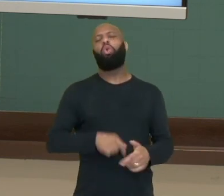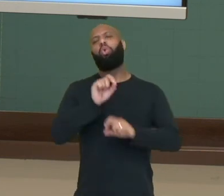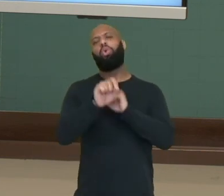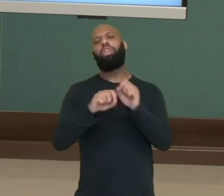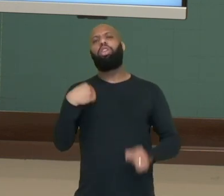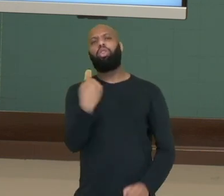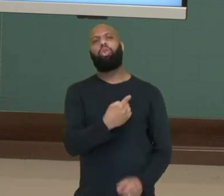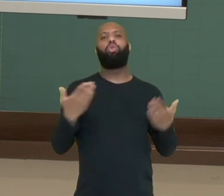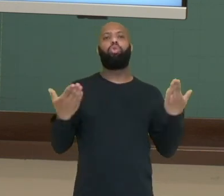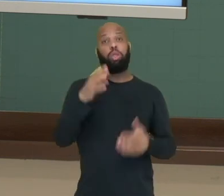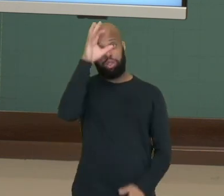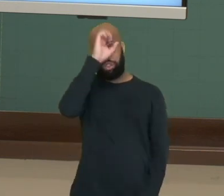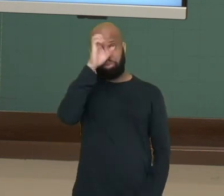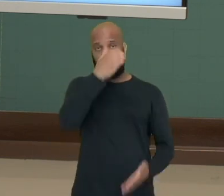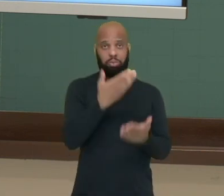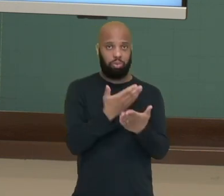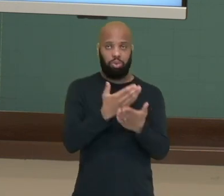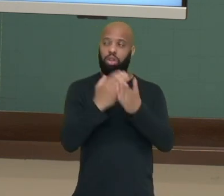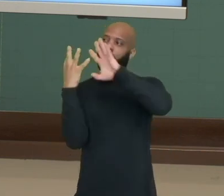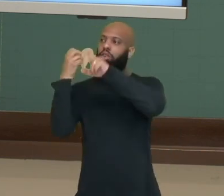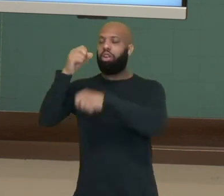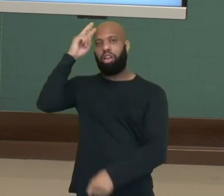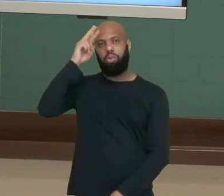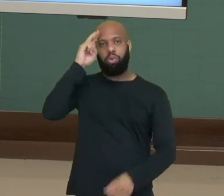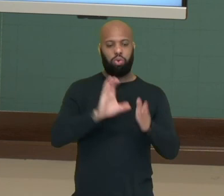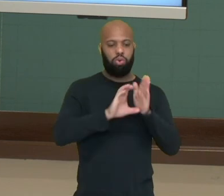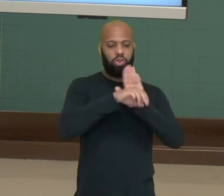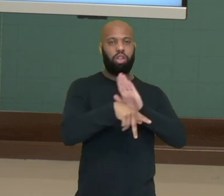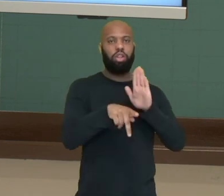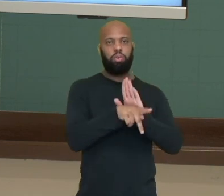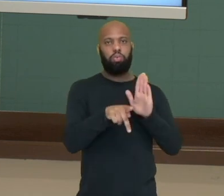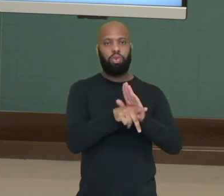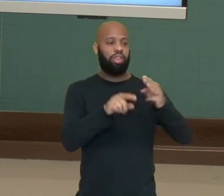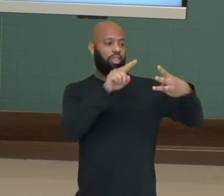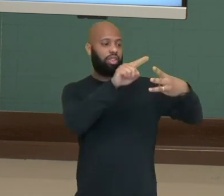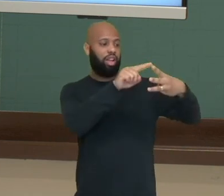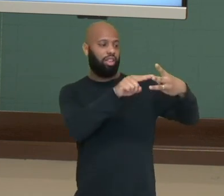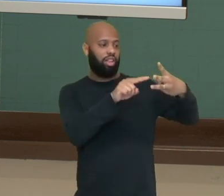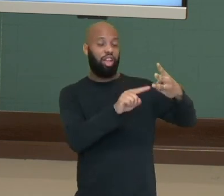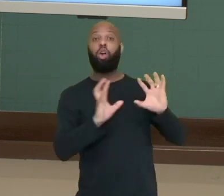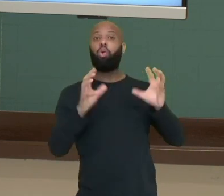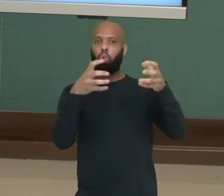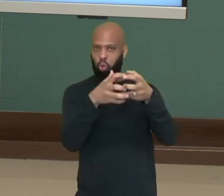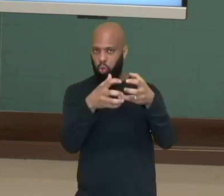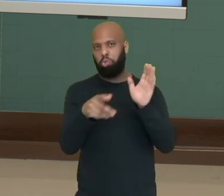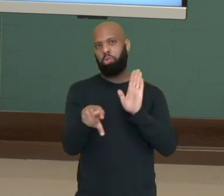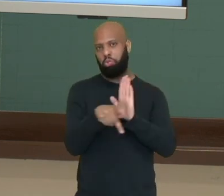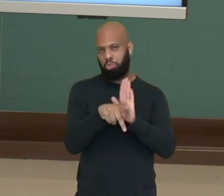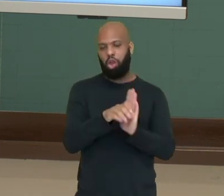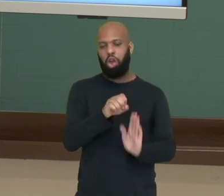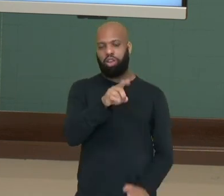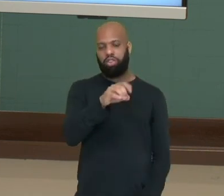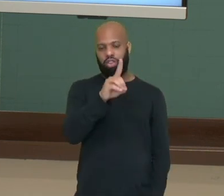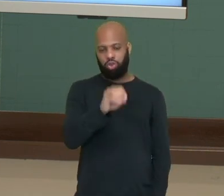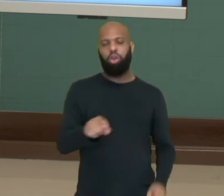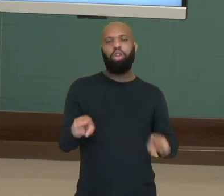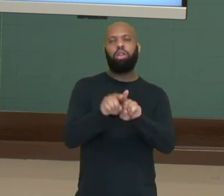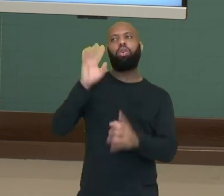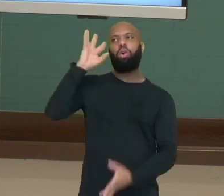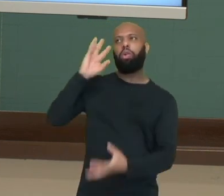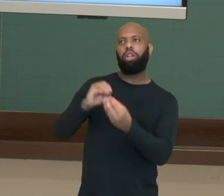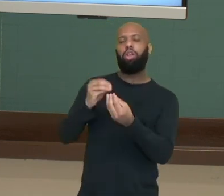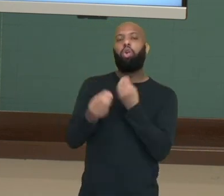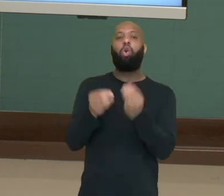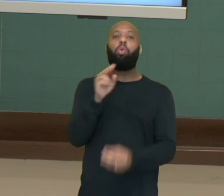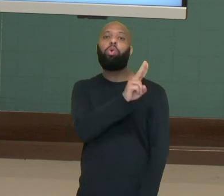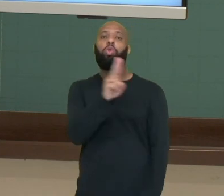E o que vimos na aula de hoje? Revisamos os conceitos de óxidos neutros, peróxidos e superóxidos. Compreendemos como os nomes